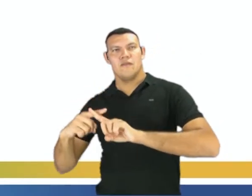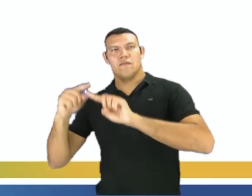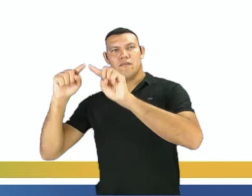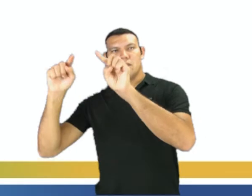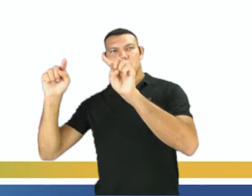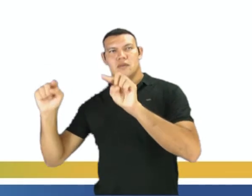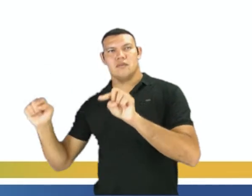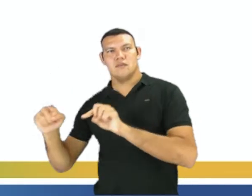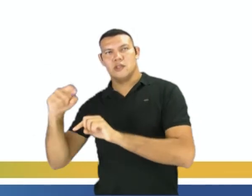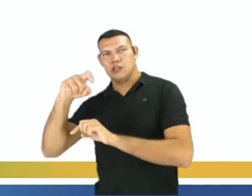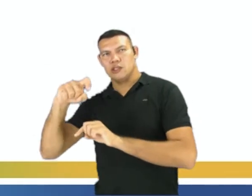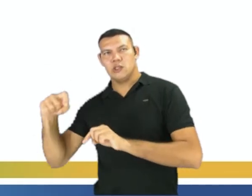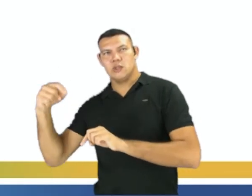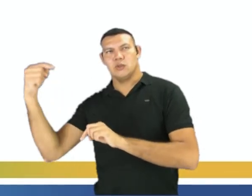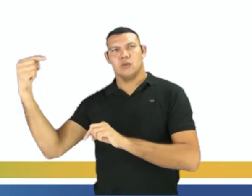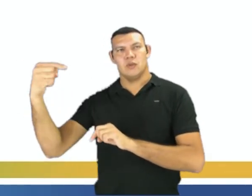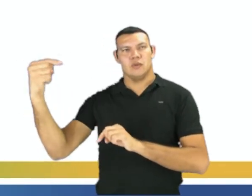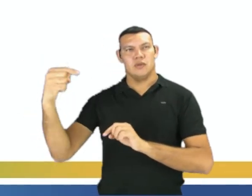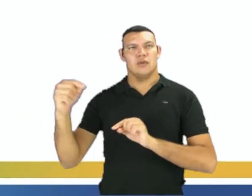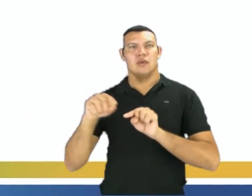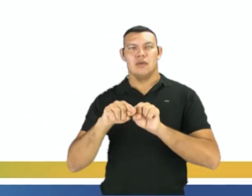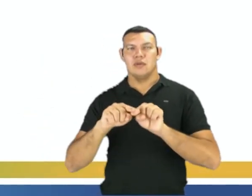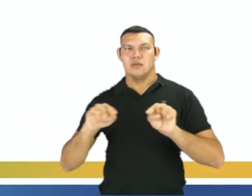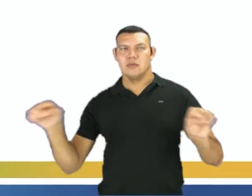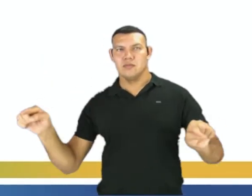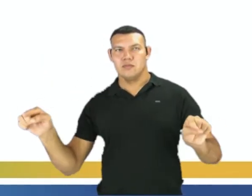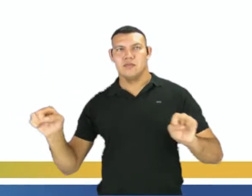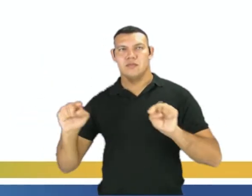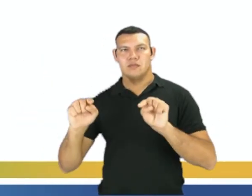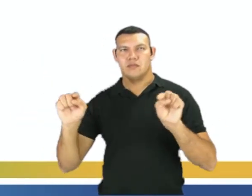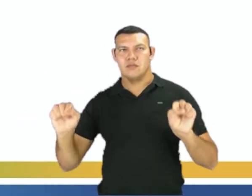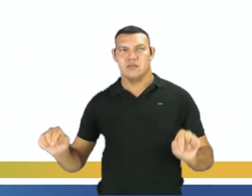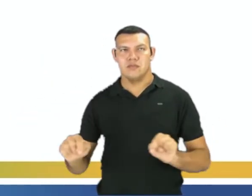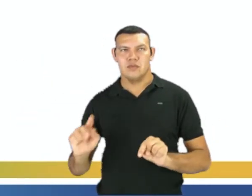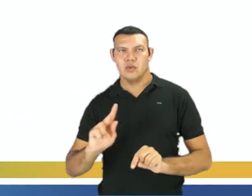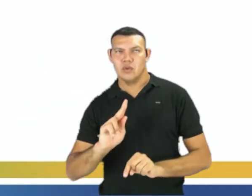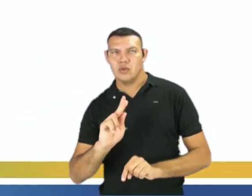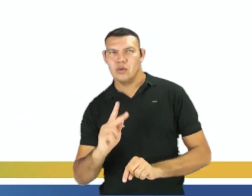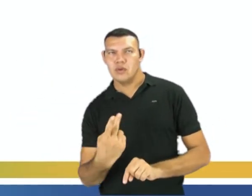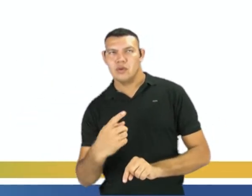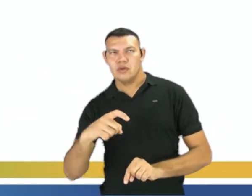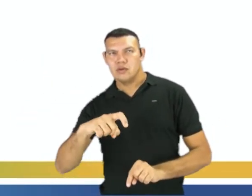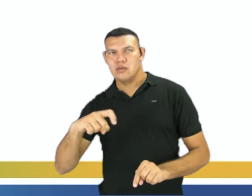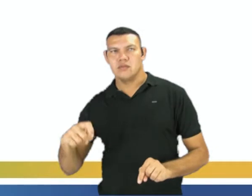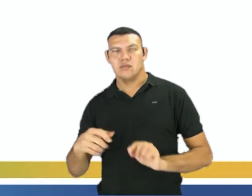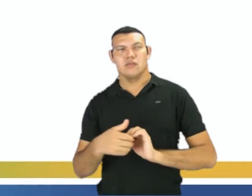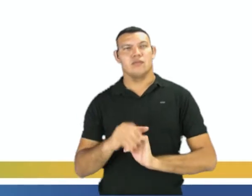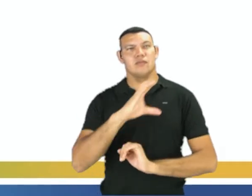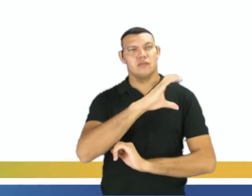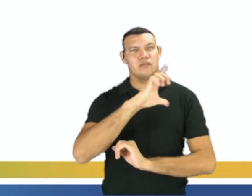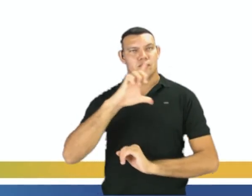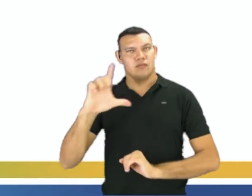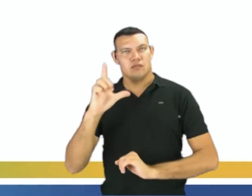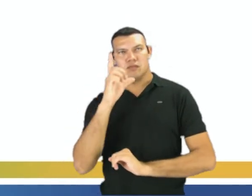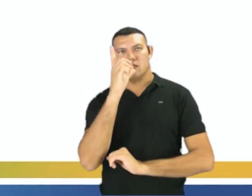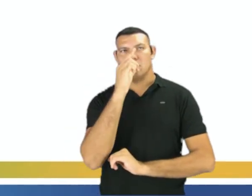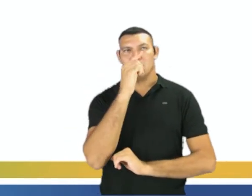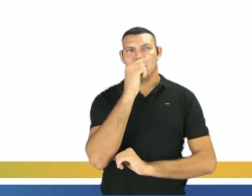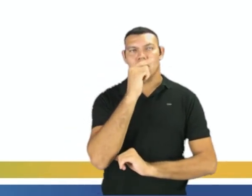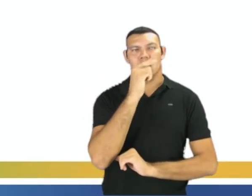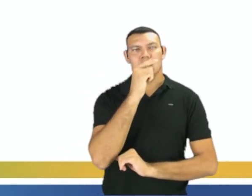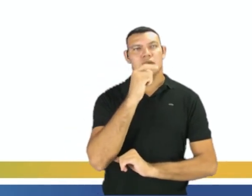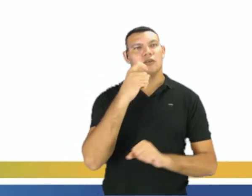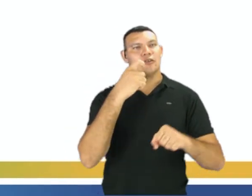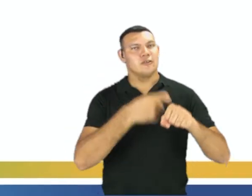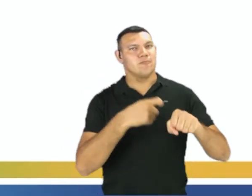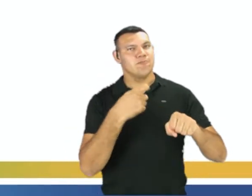estado líquido não entra na expressão porque as substâncias que são classificadas como líquido puro e sólidos